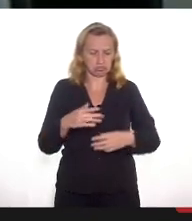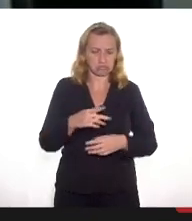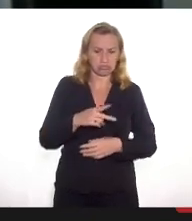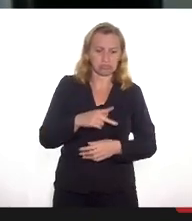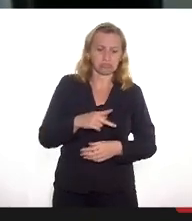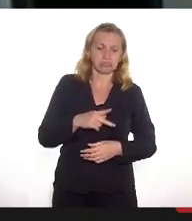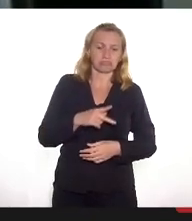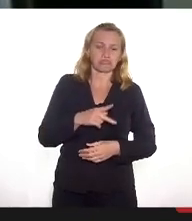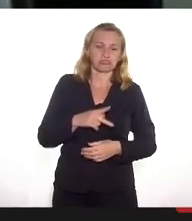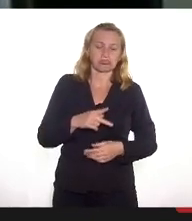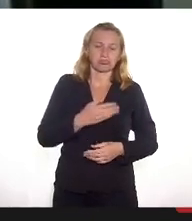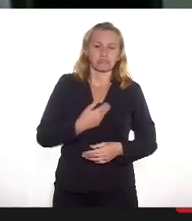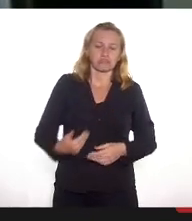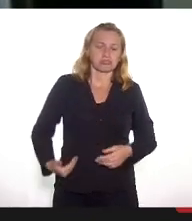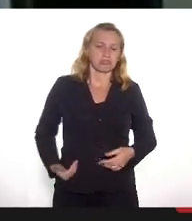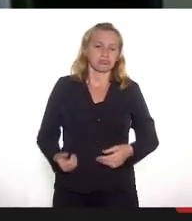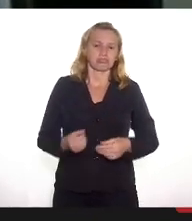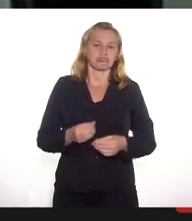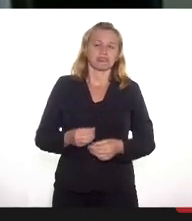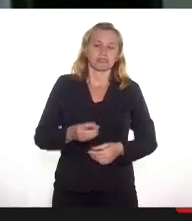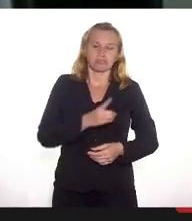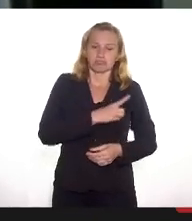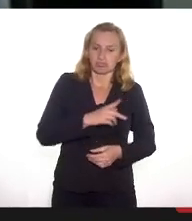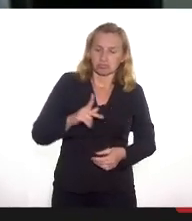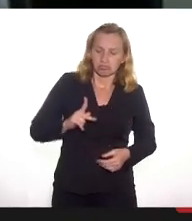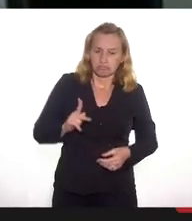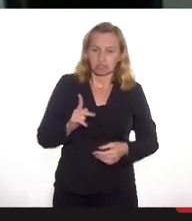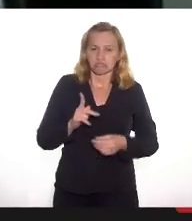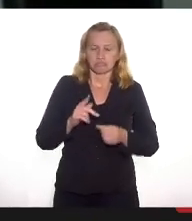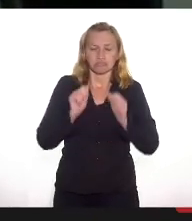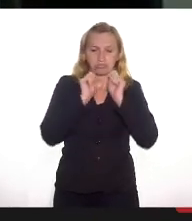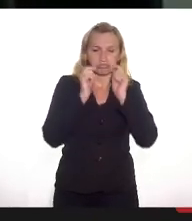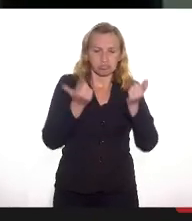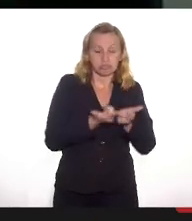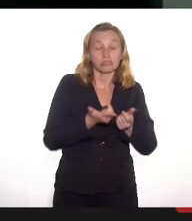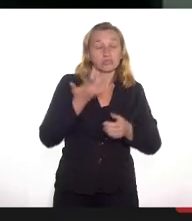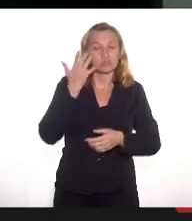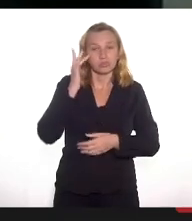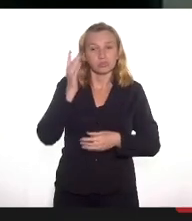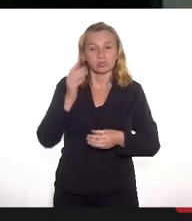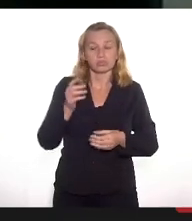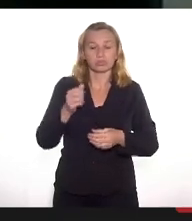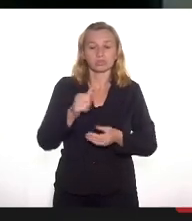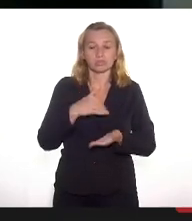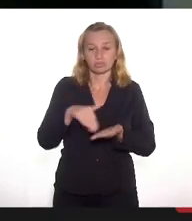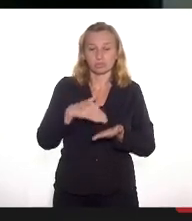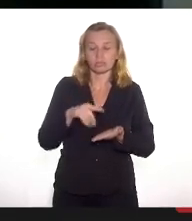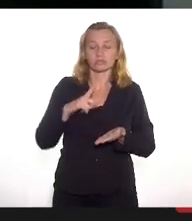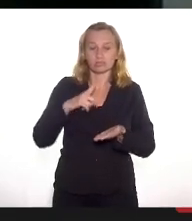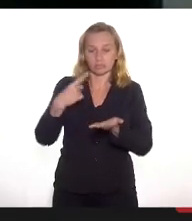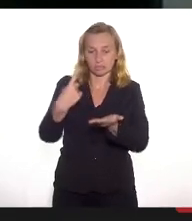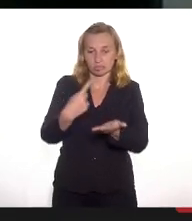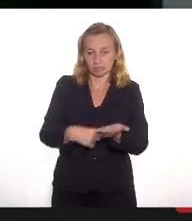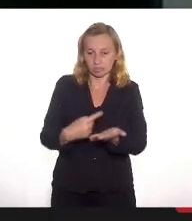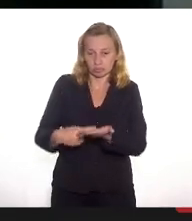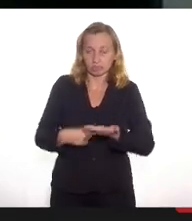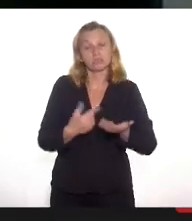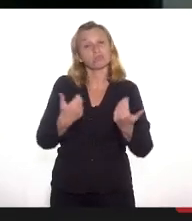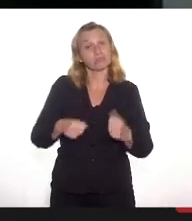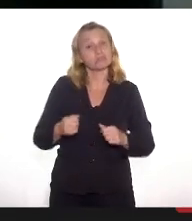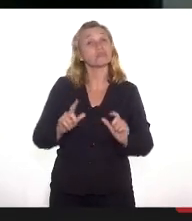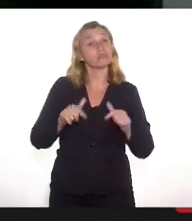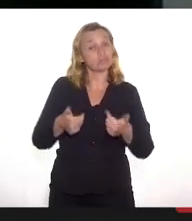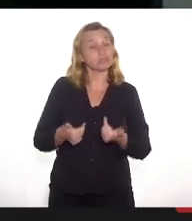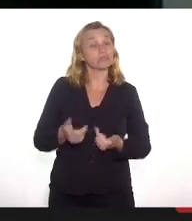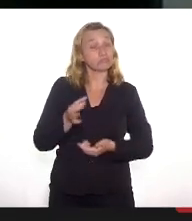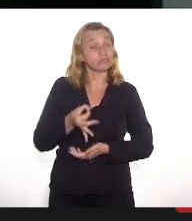defensoria o poder legislativo eu acho que a secretaria se faz essa pactuação tem que ser enfarta